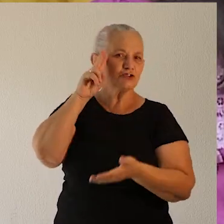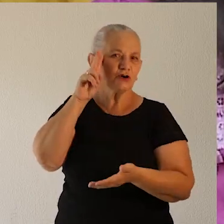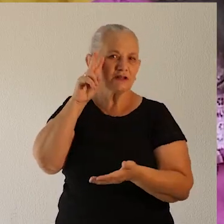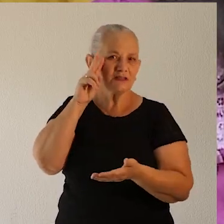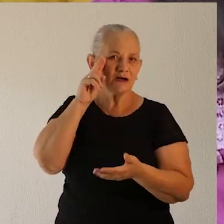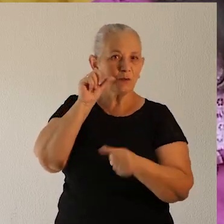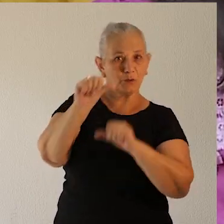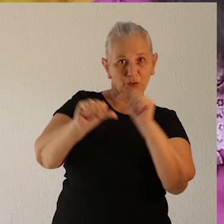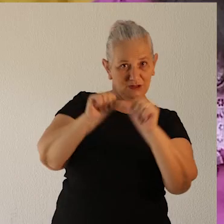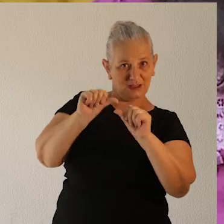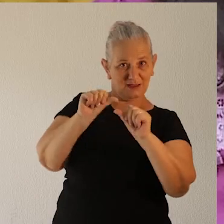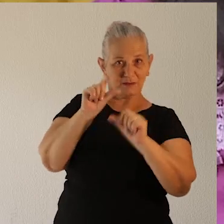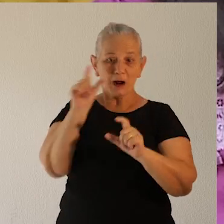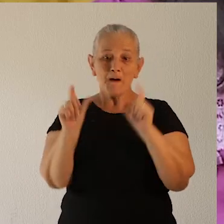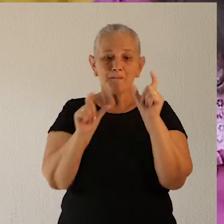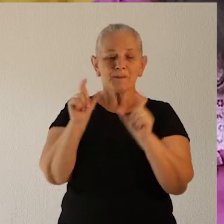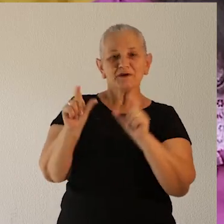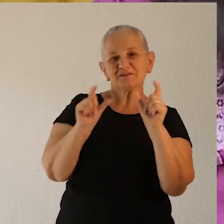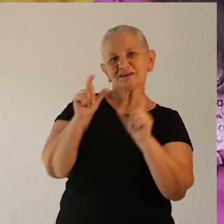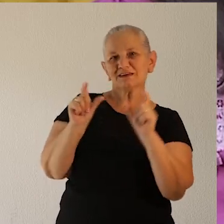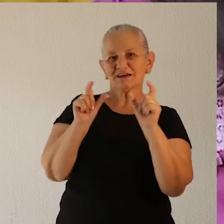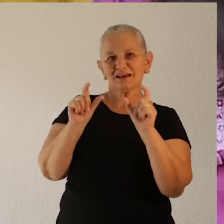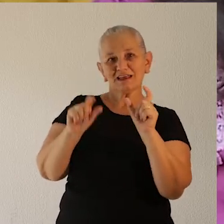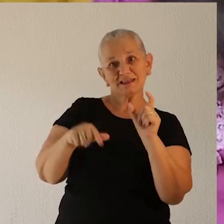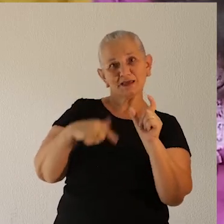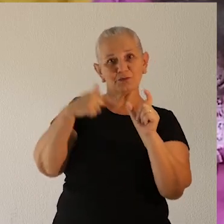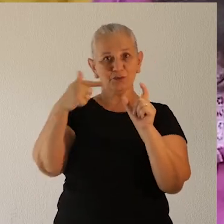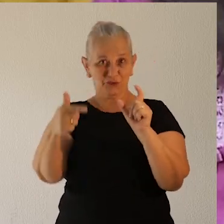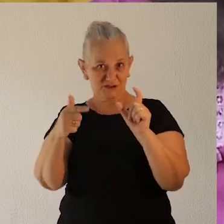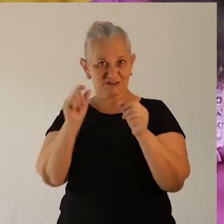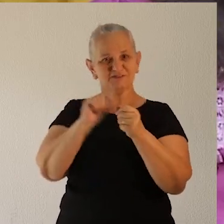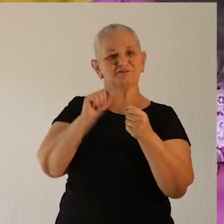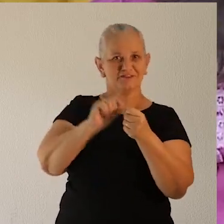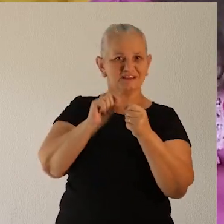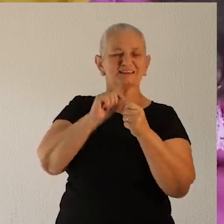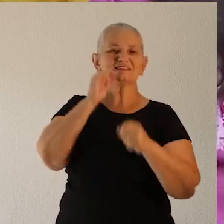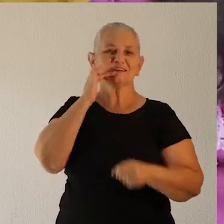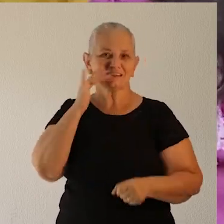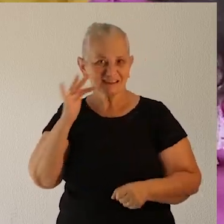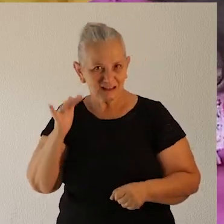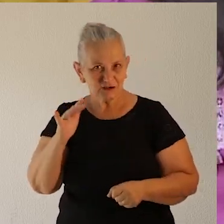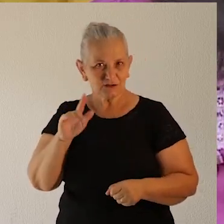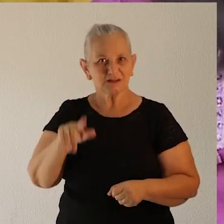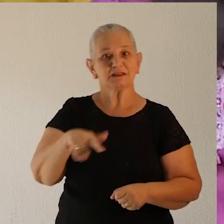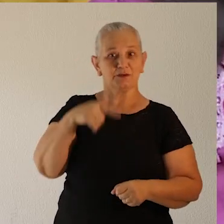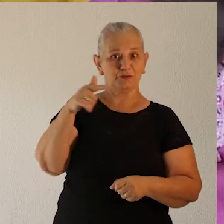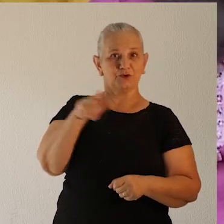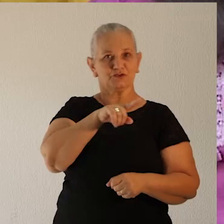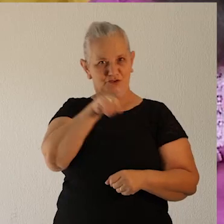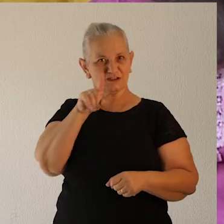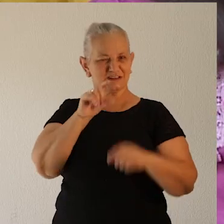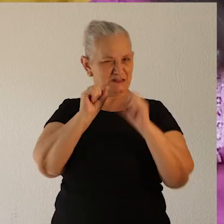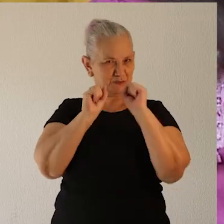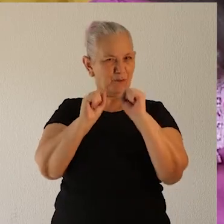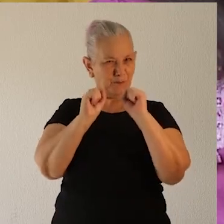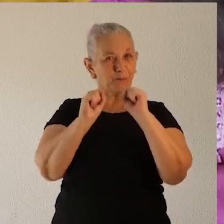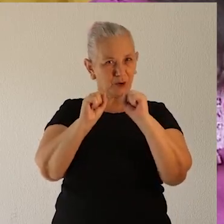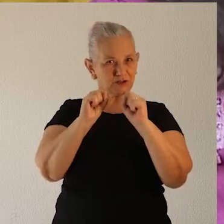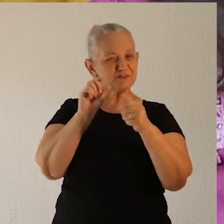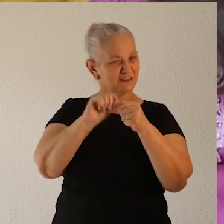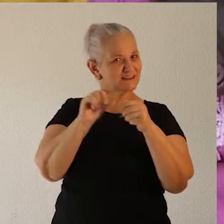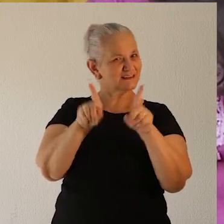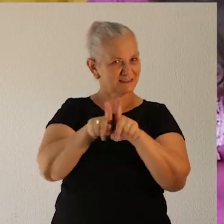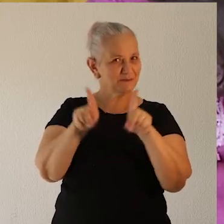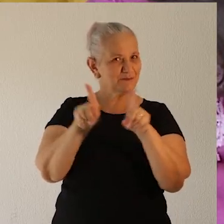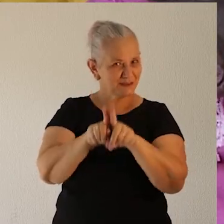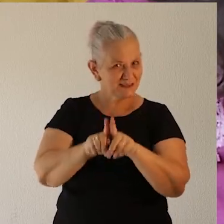em letra, e da letra eu transformei em música, que é uma coisa que vocês também podem... Vou mostrar de novo aqui. Ele está mostrando